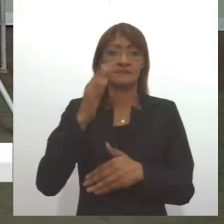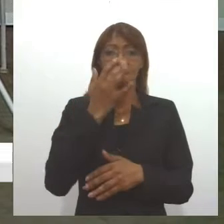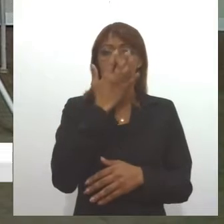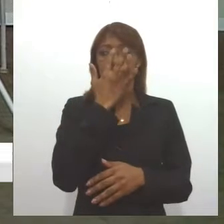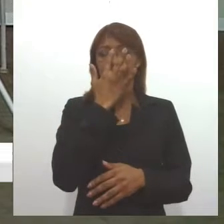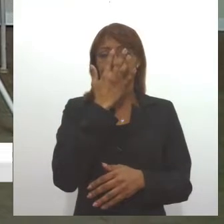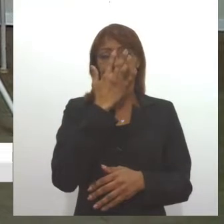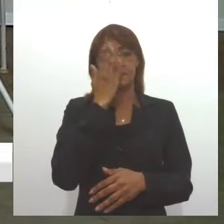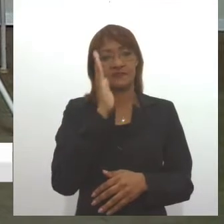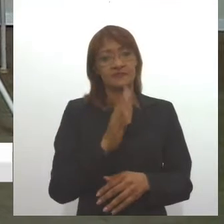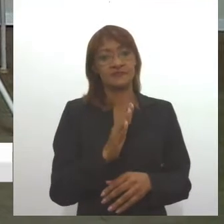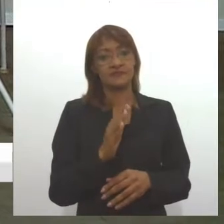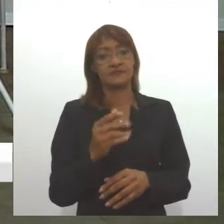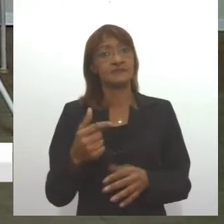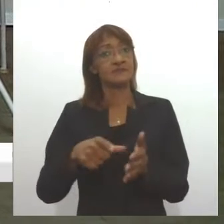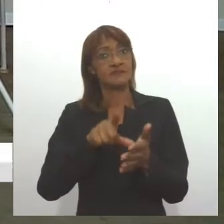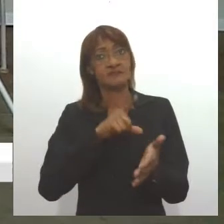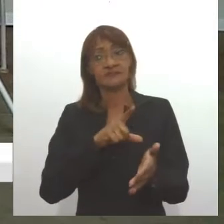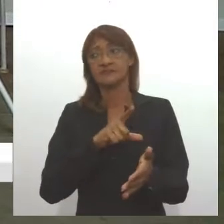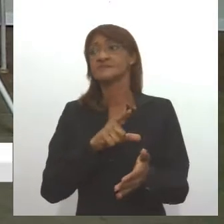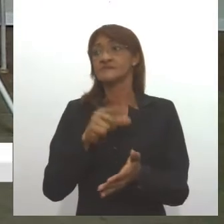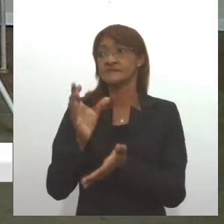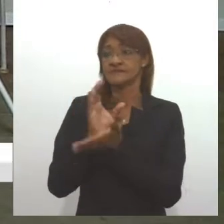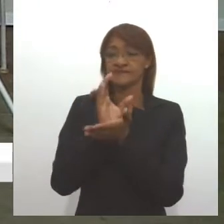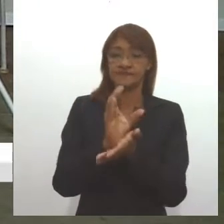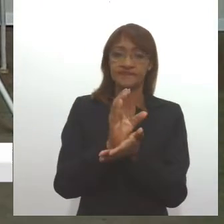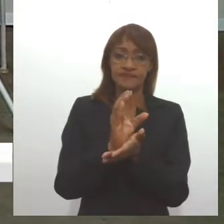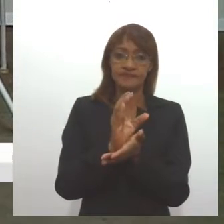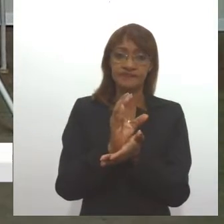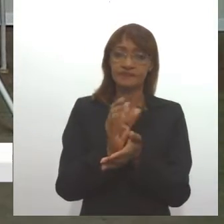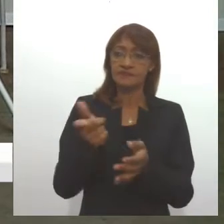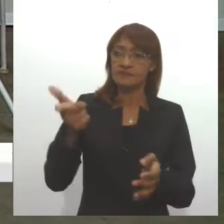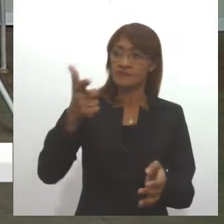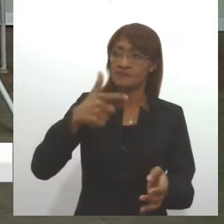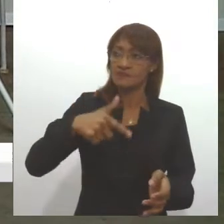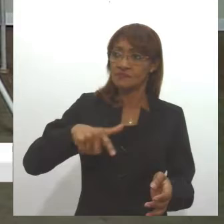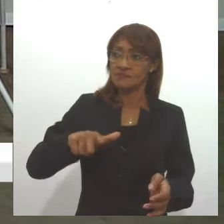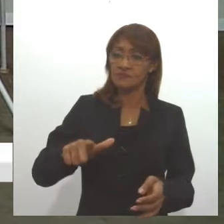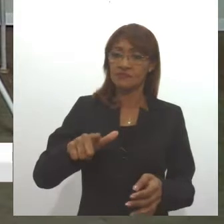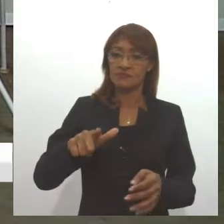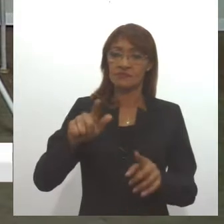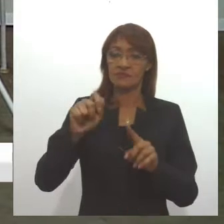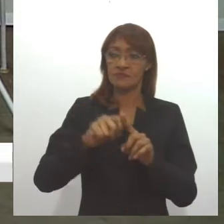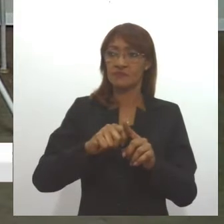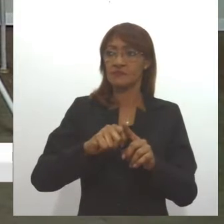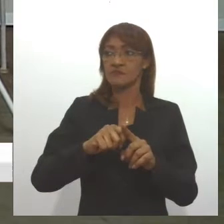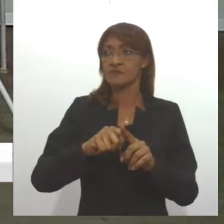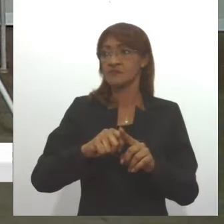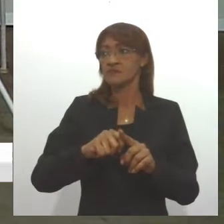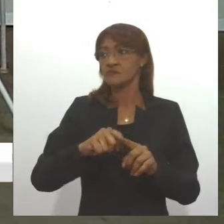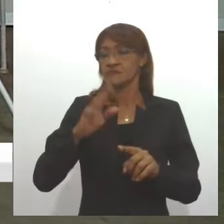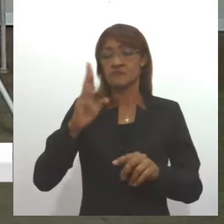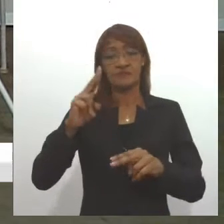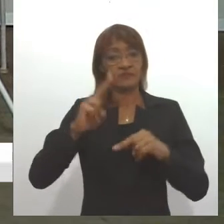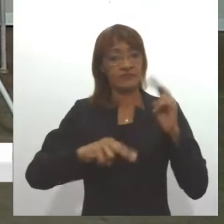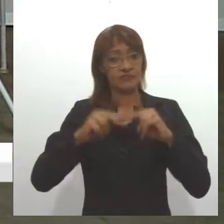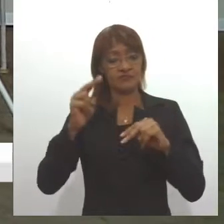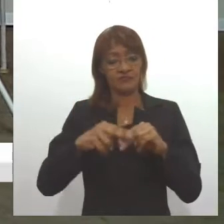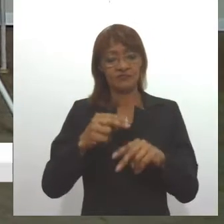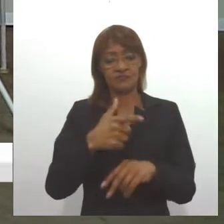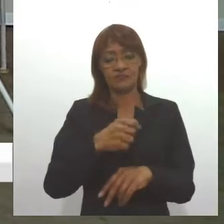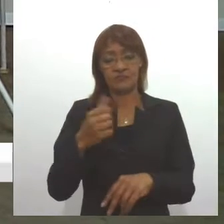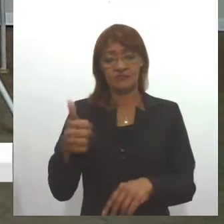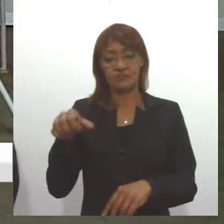estava falando com vocês, né? Só mais um dado: em junho de 2019, o Supremo Tribunal Federal determinou que